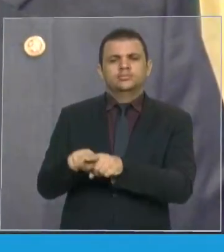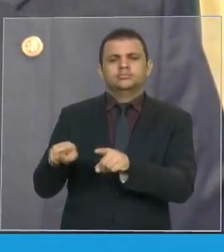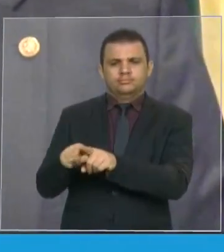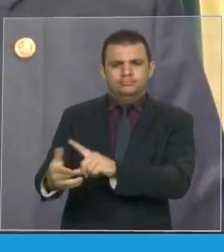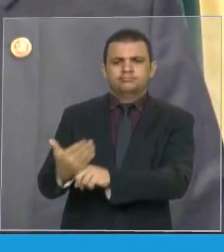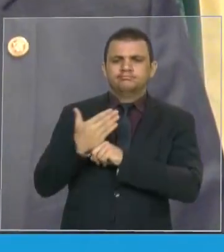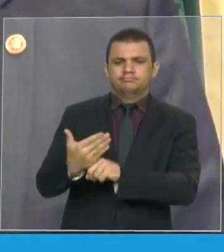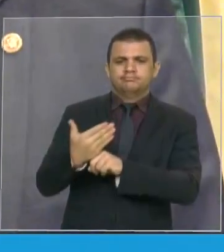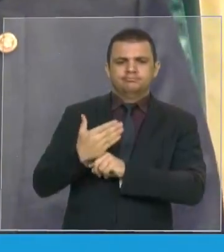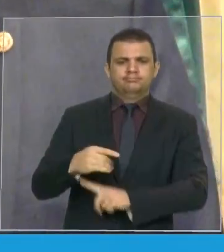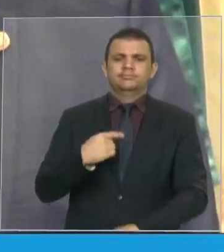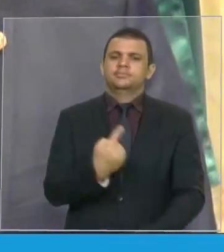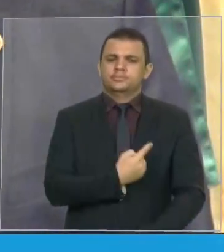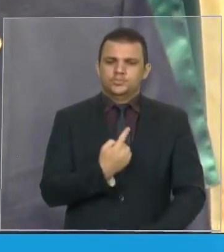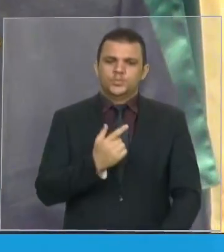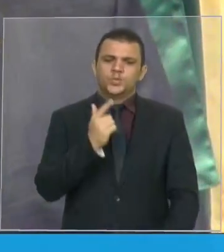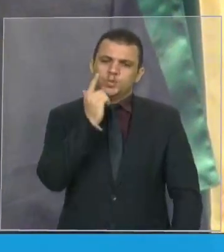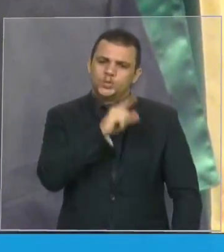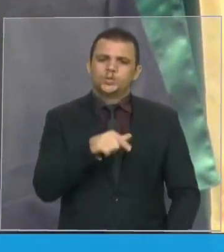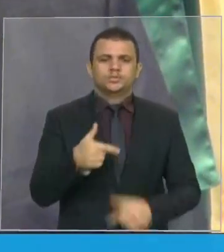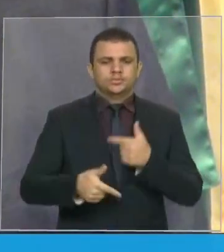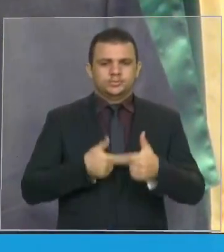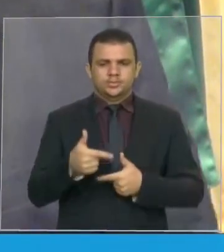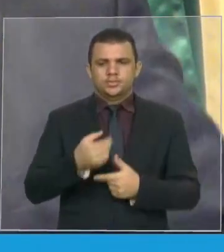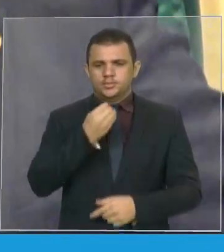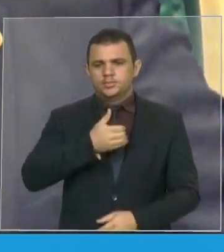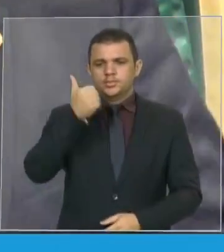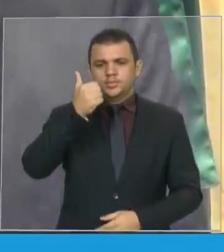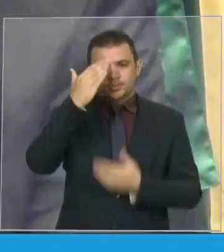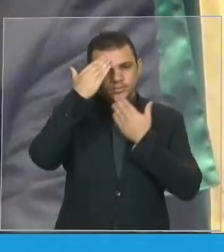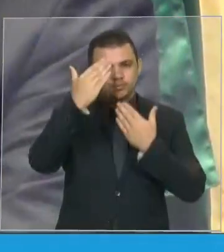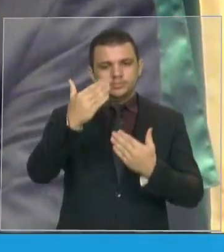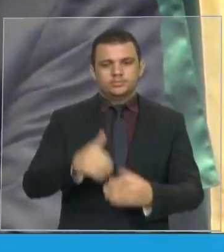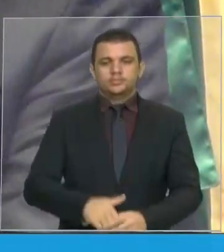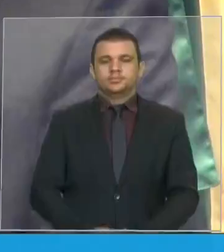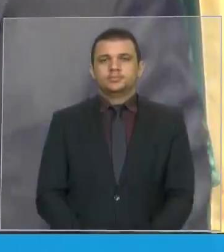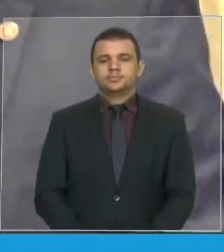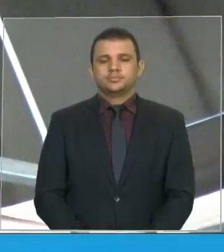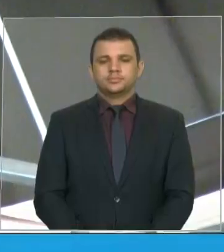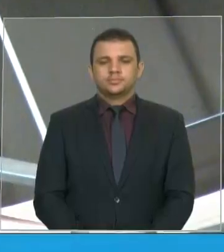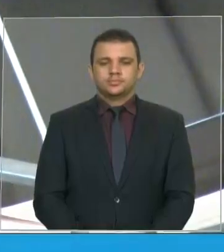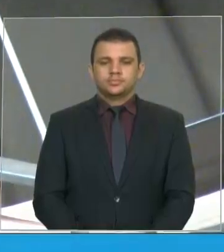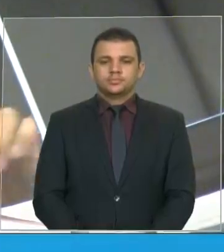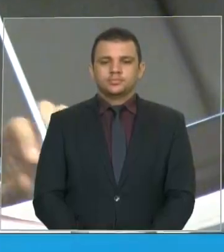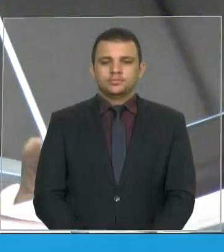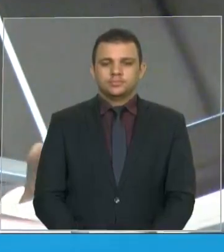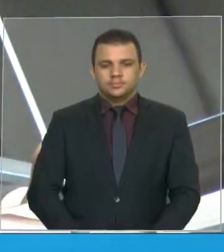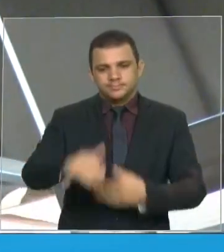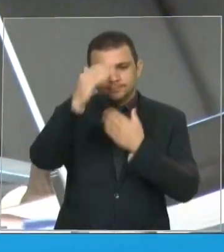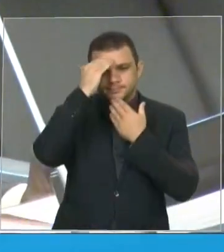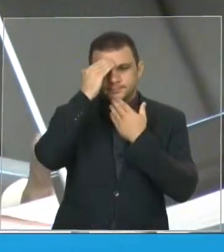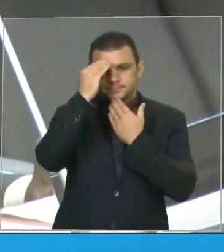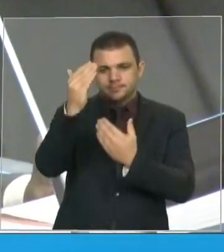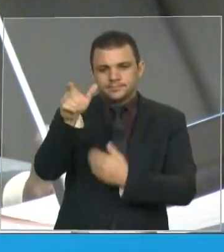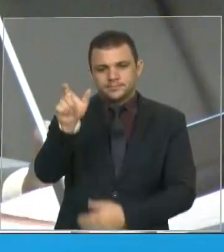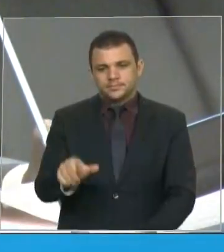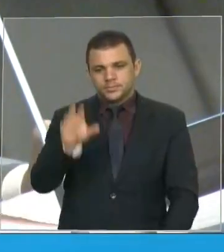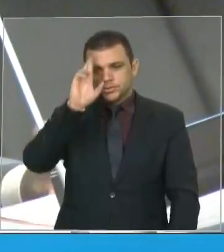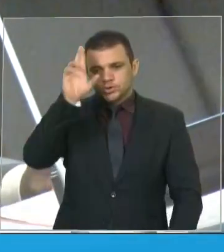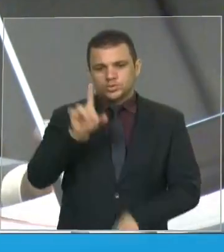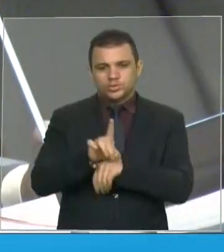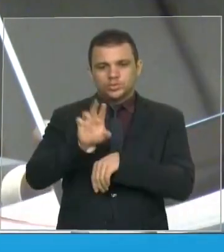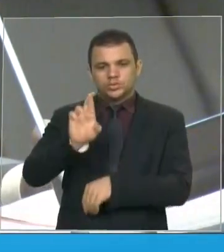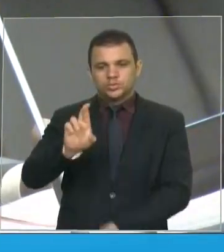grande contribuição para esse trabalho. Muito obrigado. Muito obrigado ao Dr. José